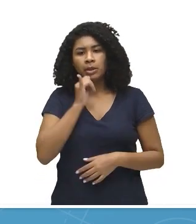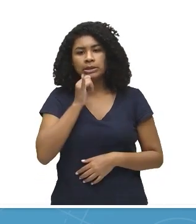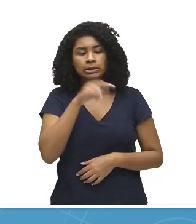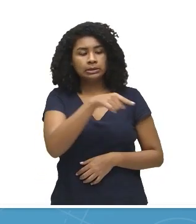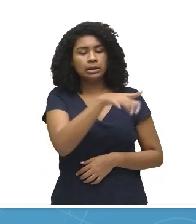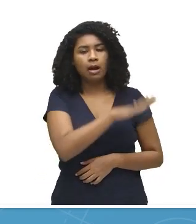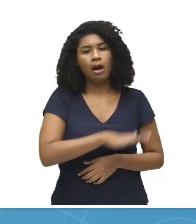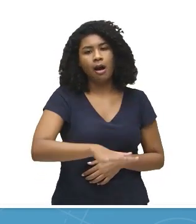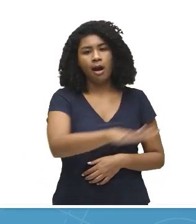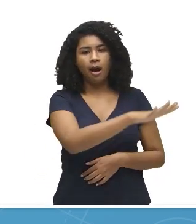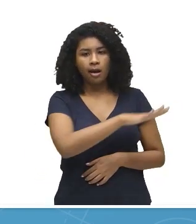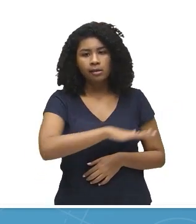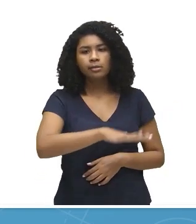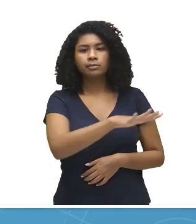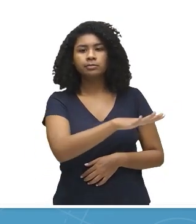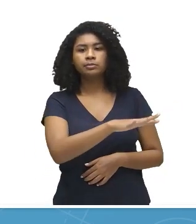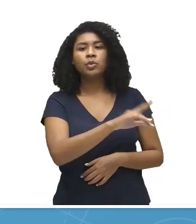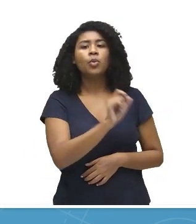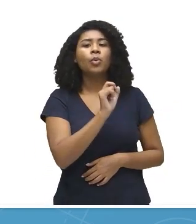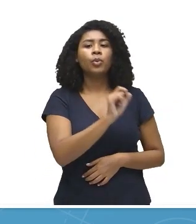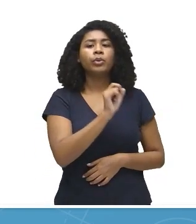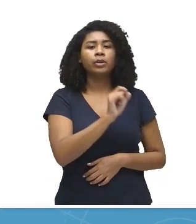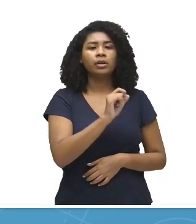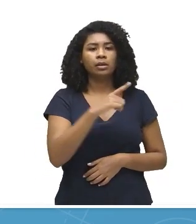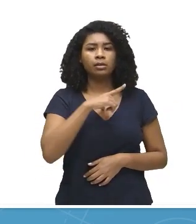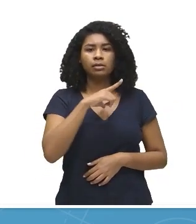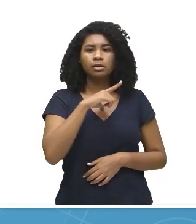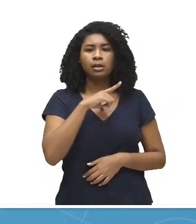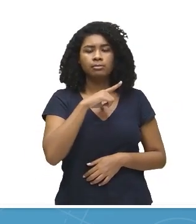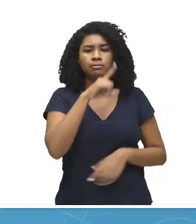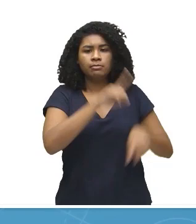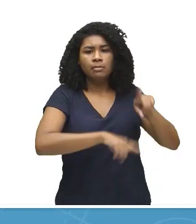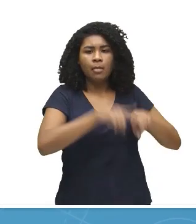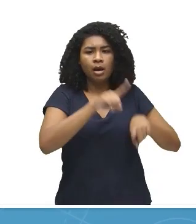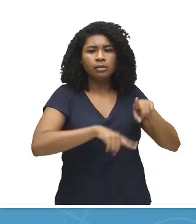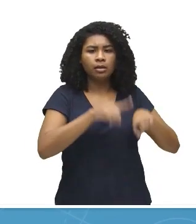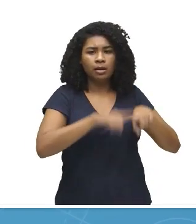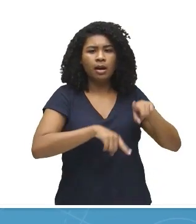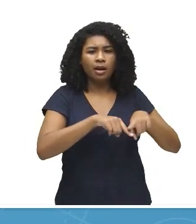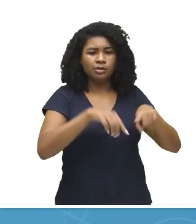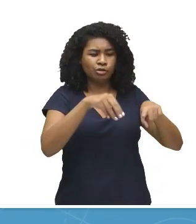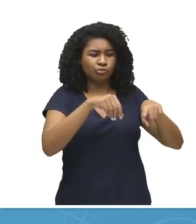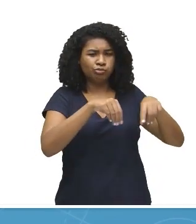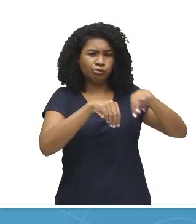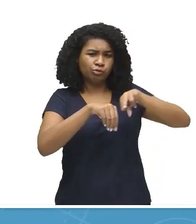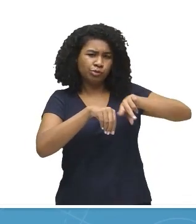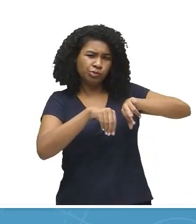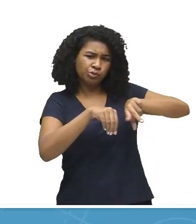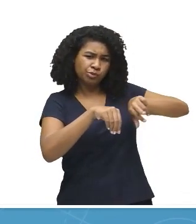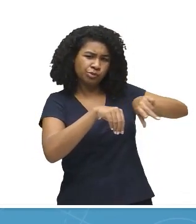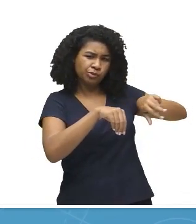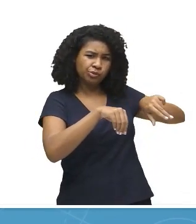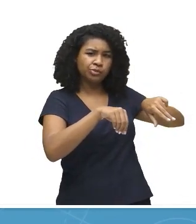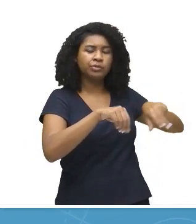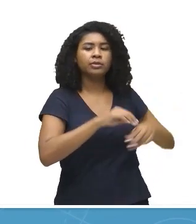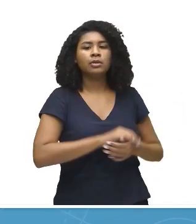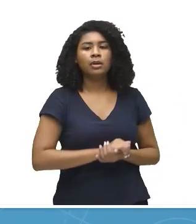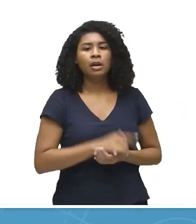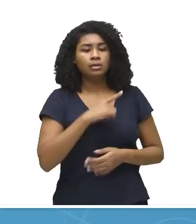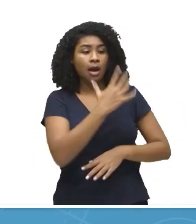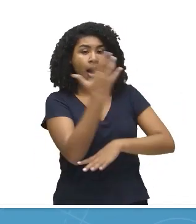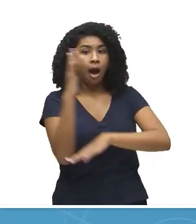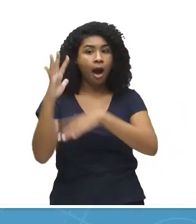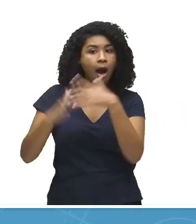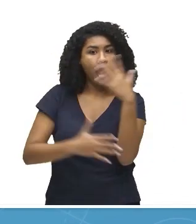ali tem recursos minerais, né, para retirar ali do solo. Se tem ali árvores para retirar,